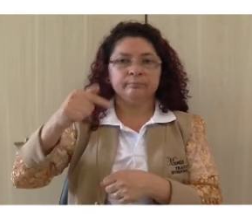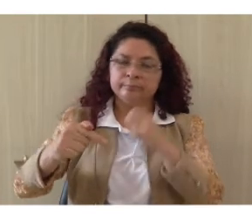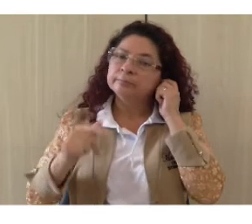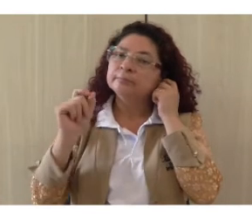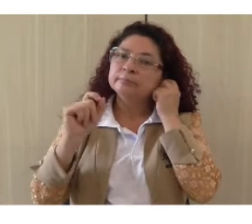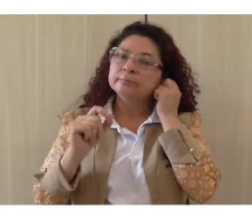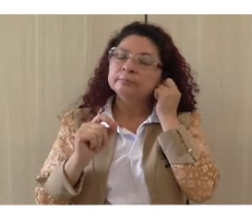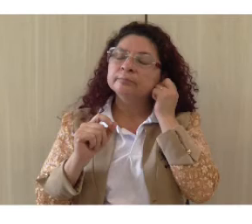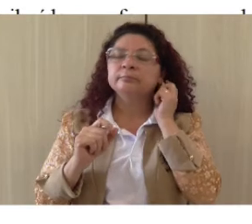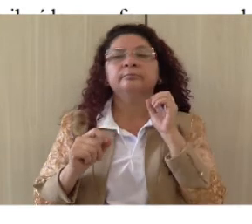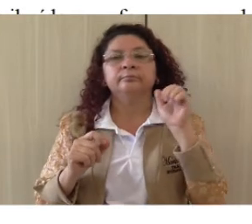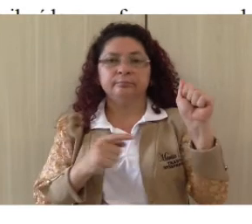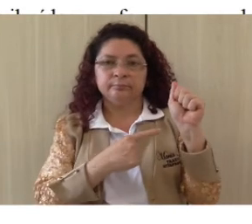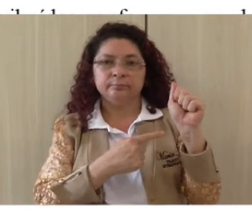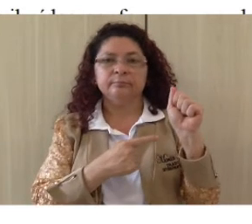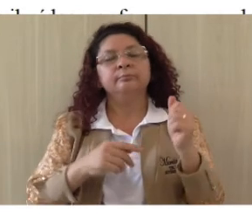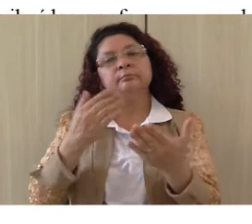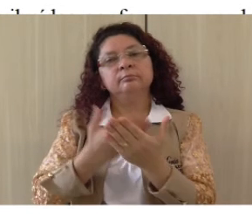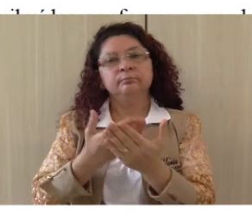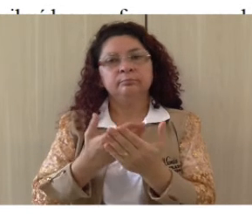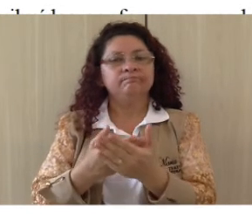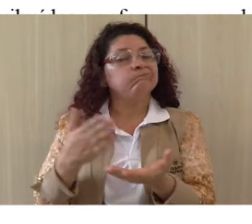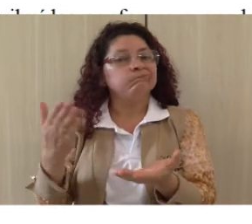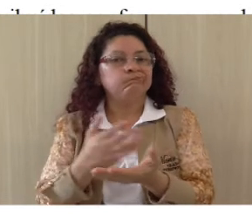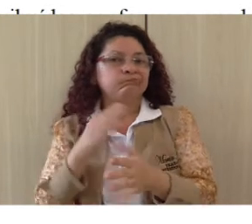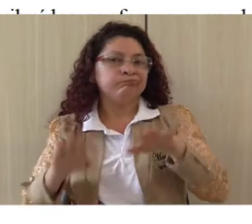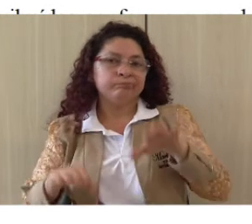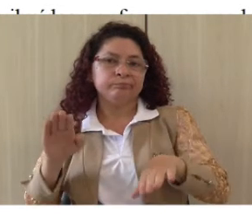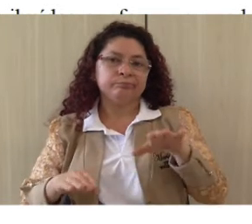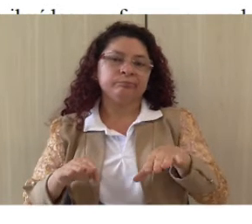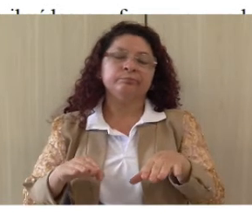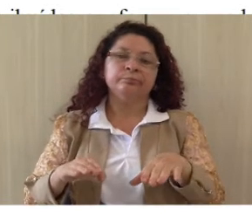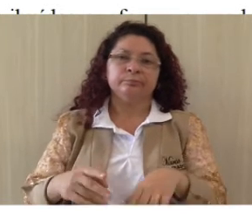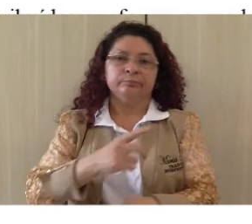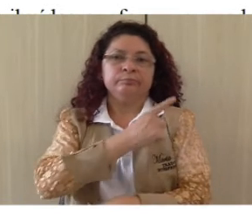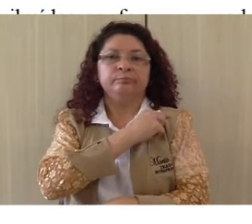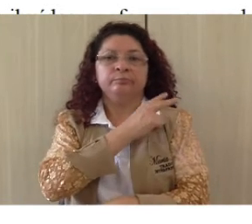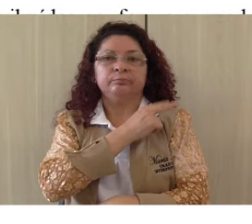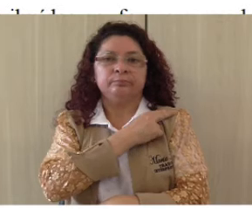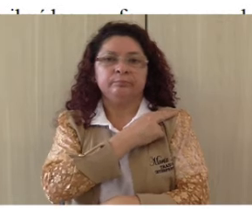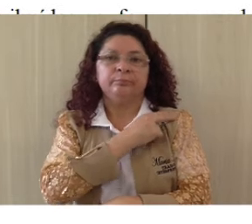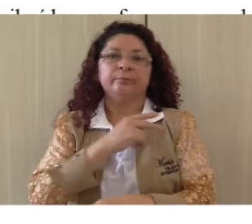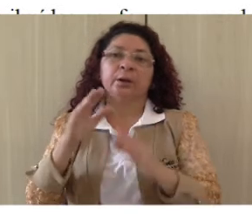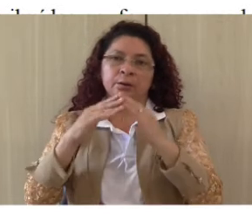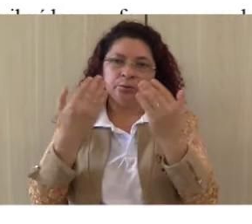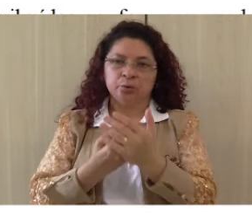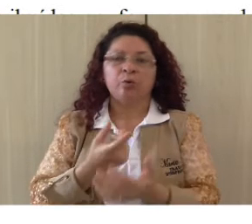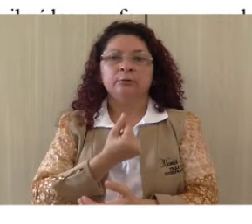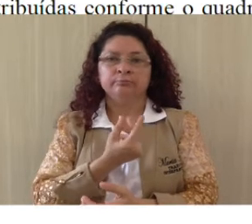candidatos que a. cursaram em algum momento parte do ensino médio em escolas